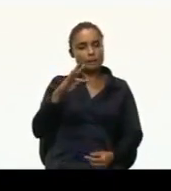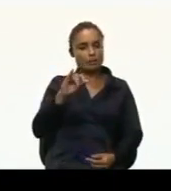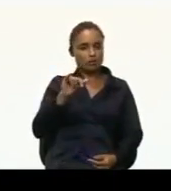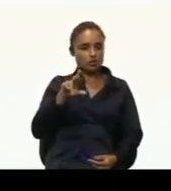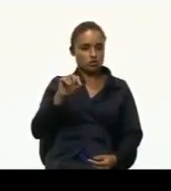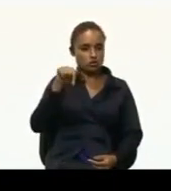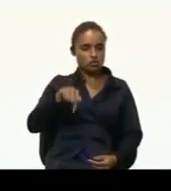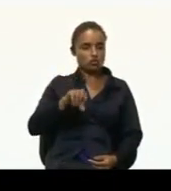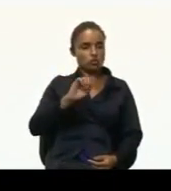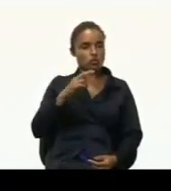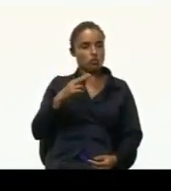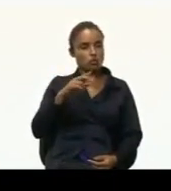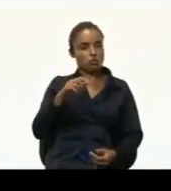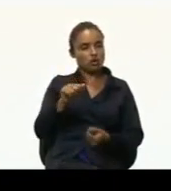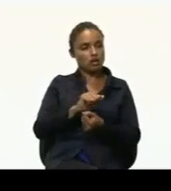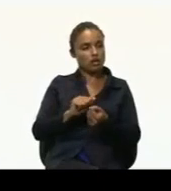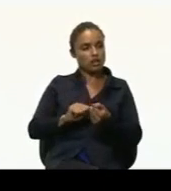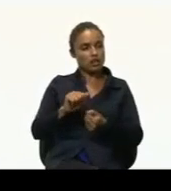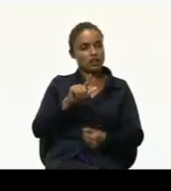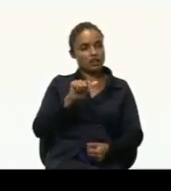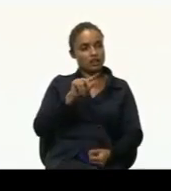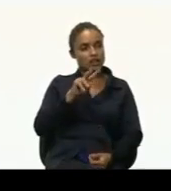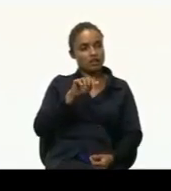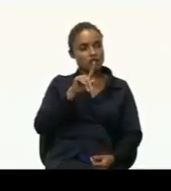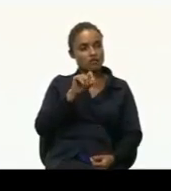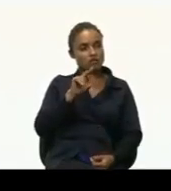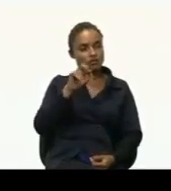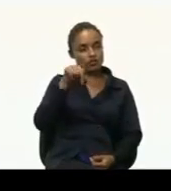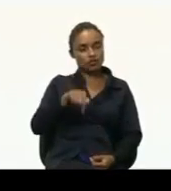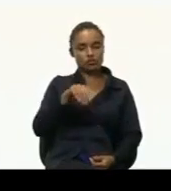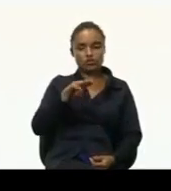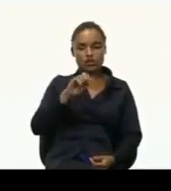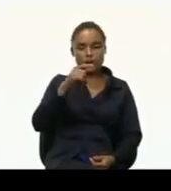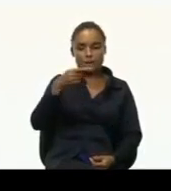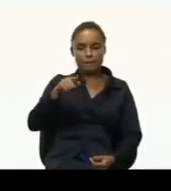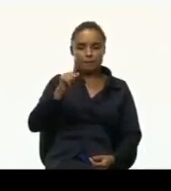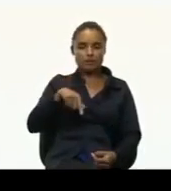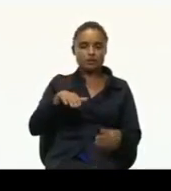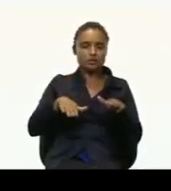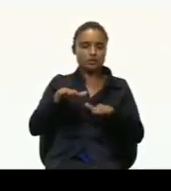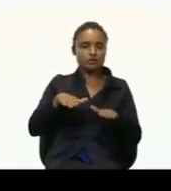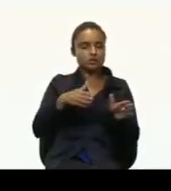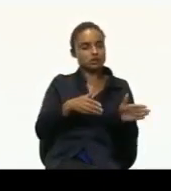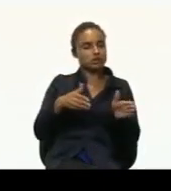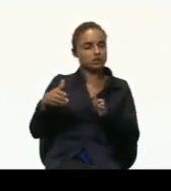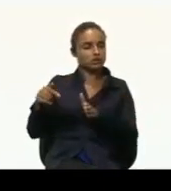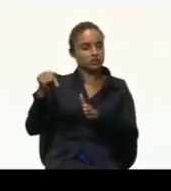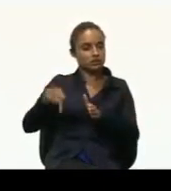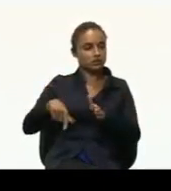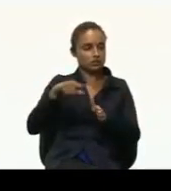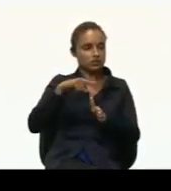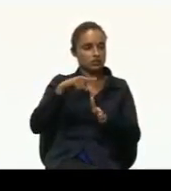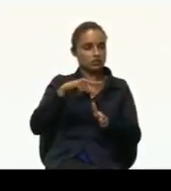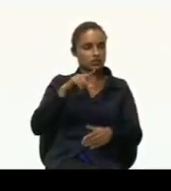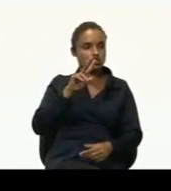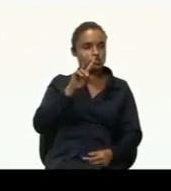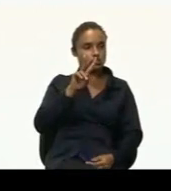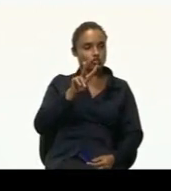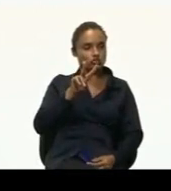lavador de mãos, tá? Então, a gente tem mais 1 metro. Então, a gente chega nessa área de